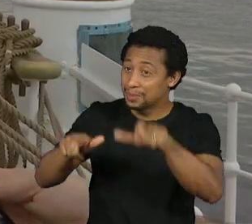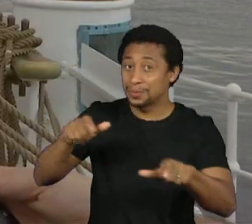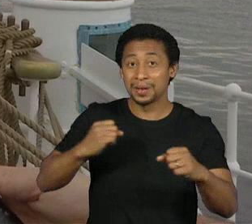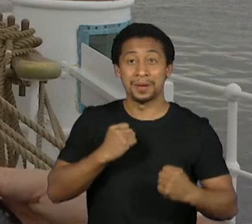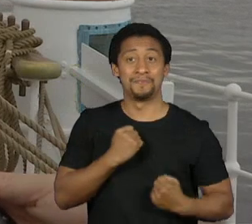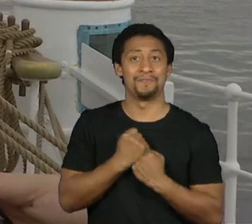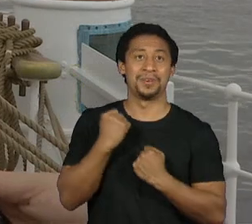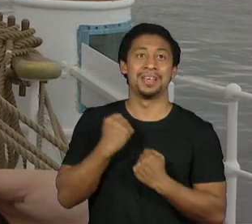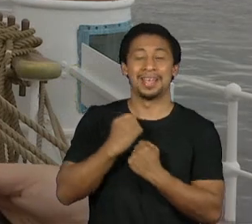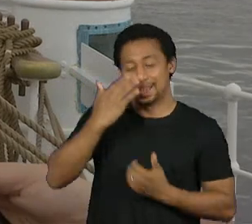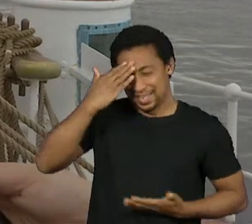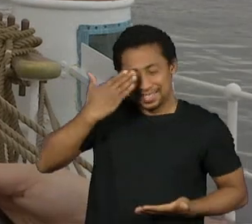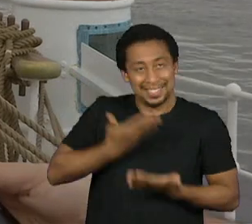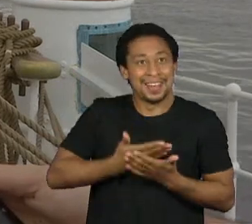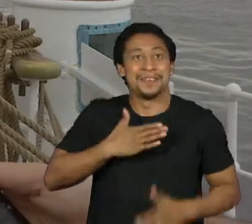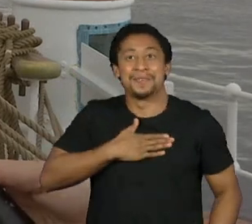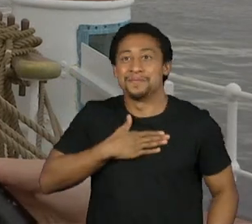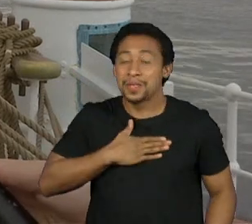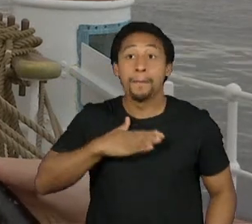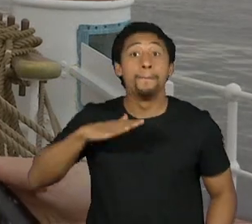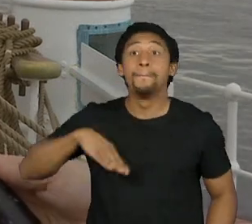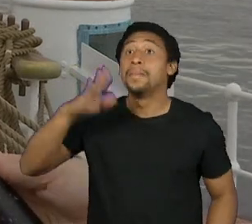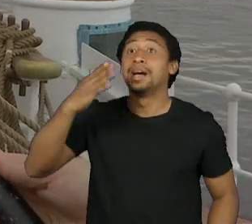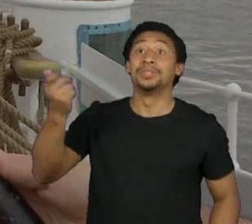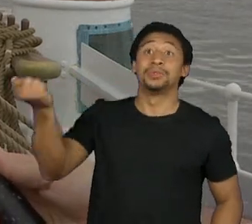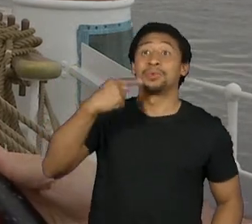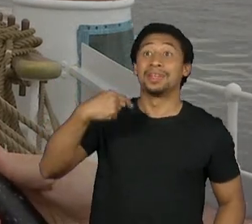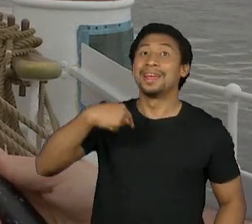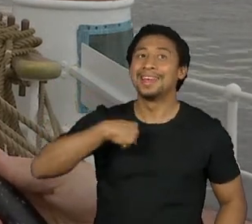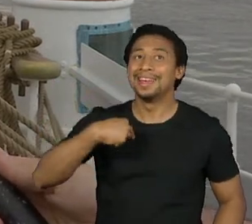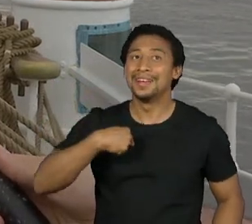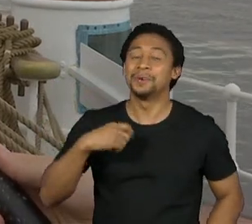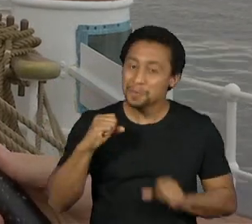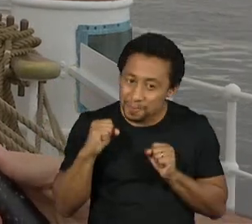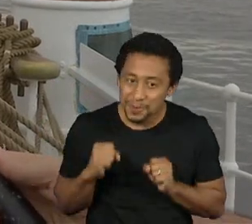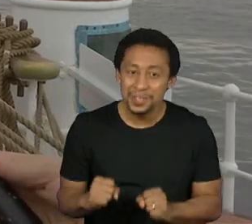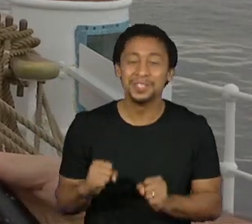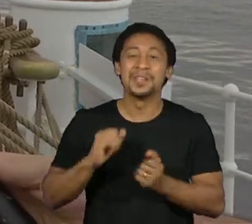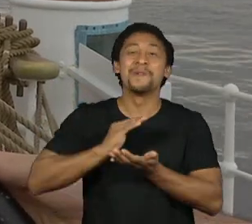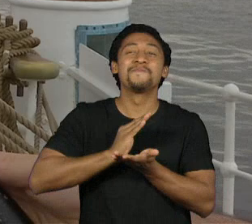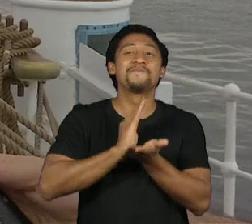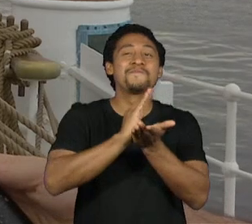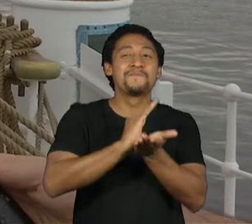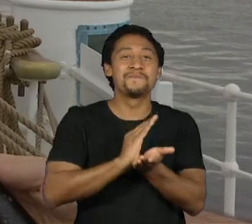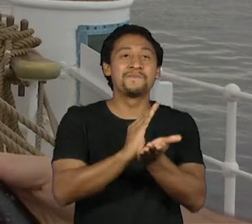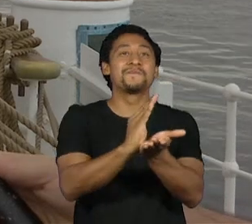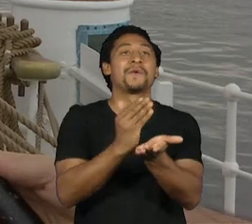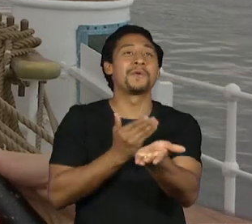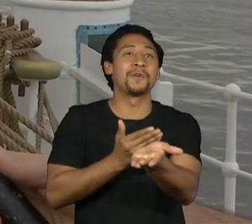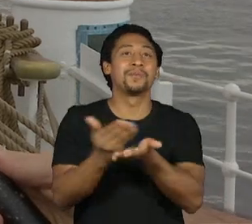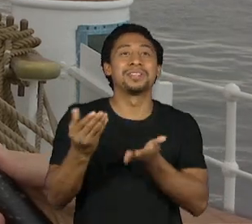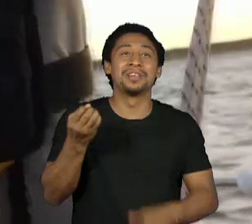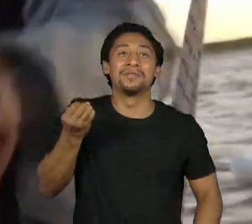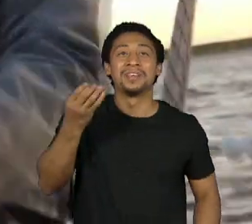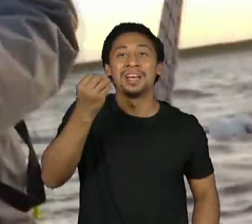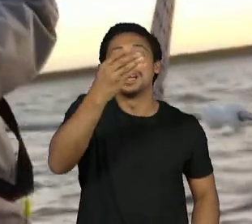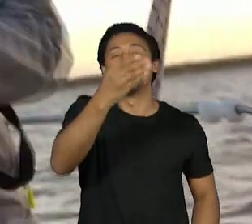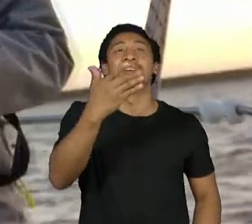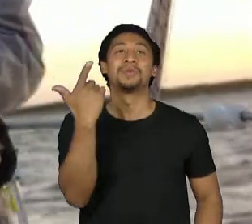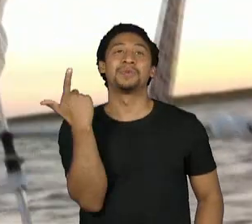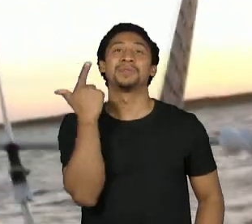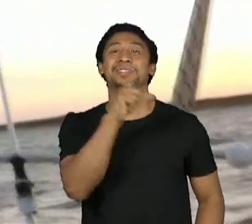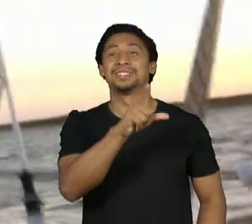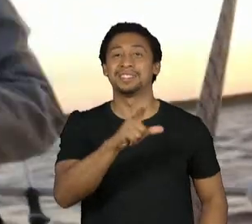início, que acreditaram em mim mais do que eu pude começar a viagem e pude conseguir em frente.